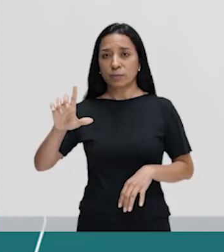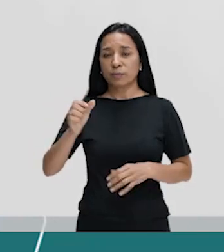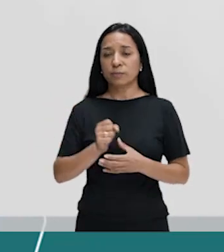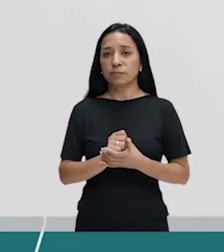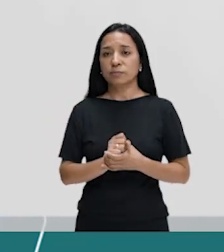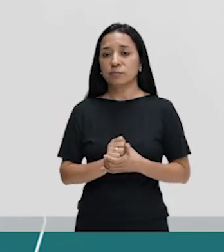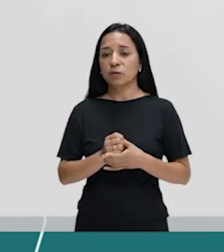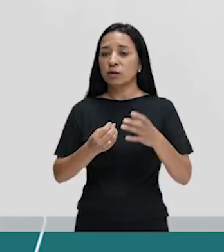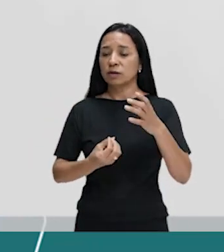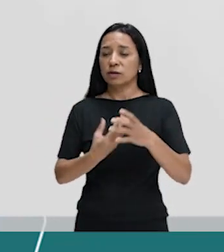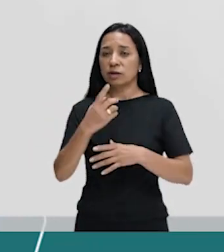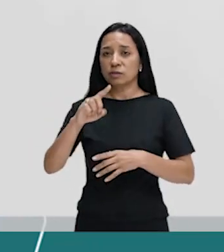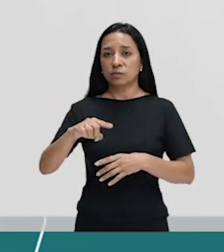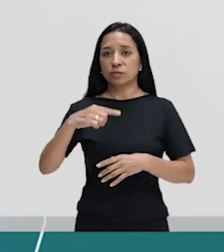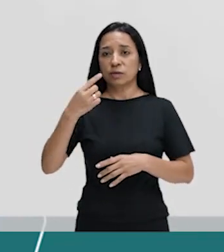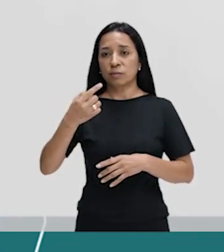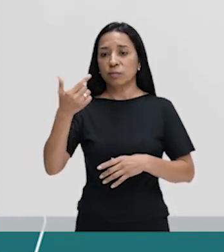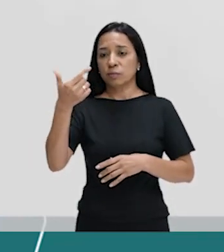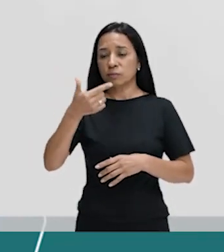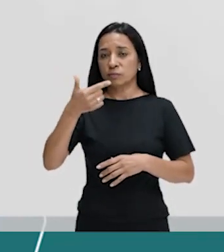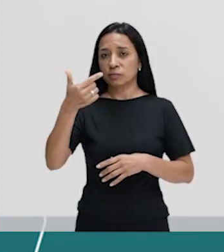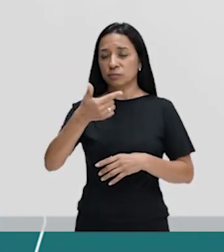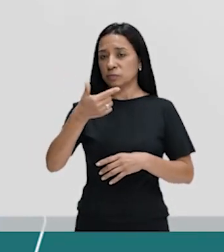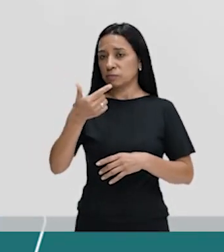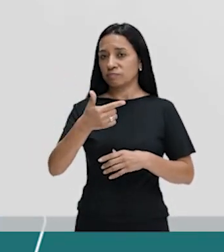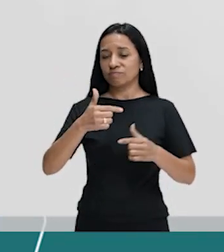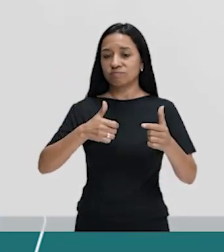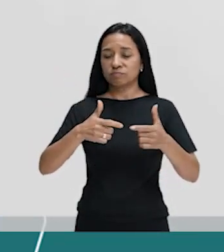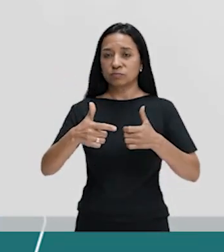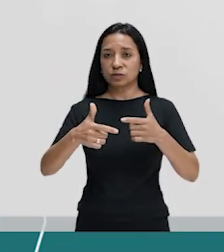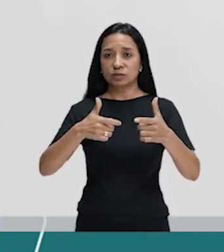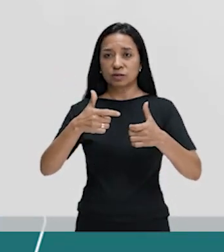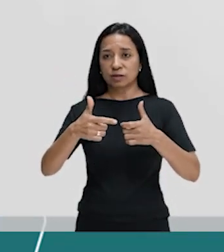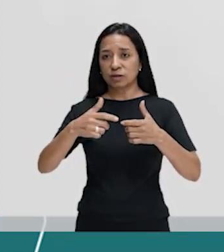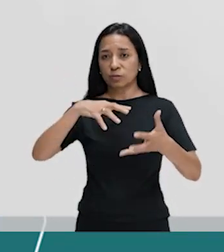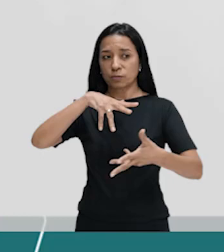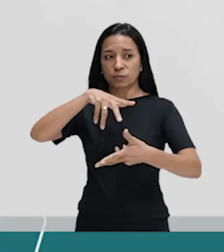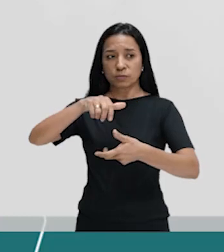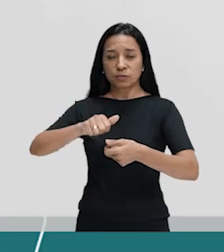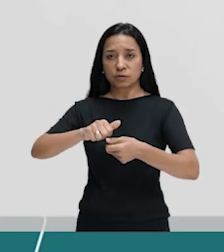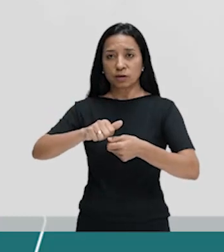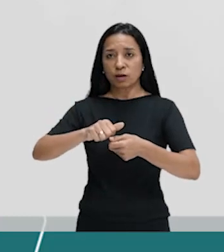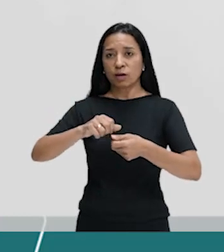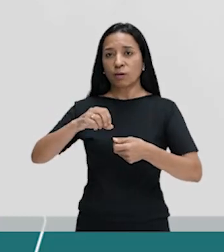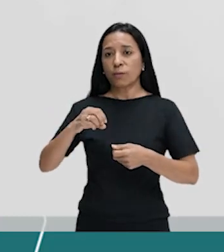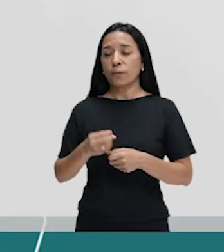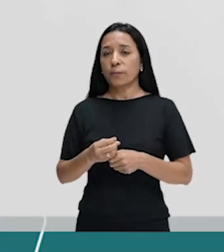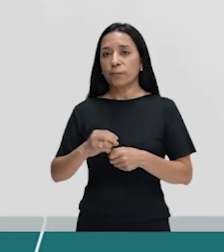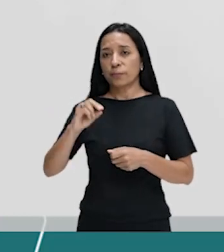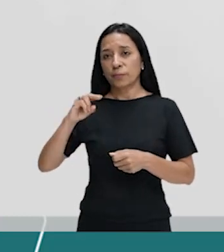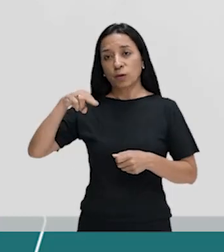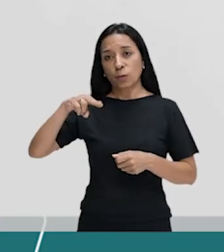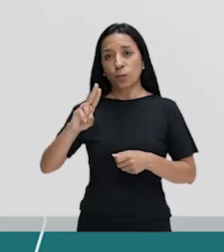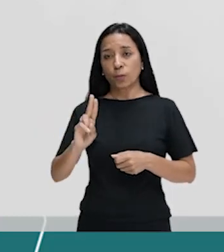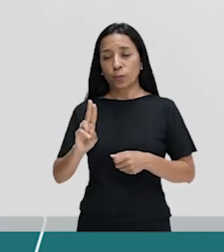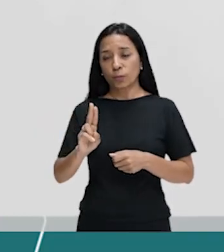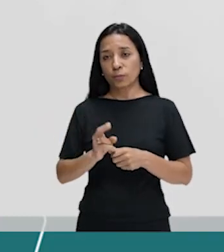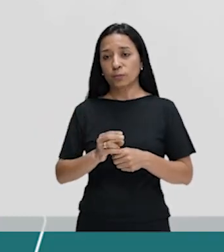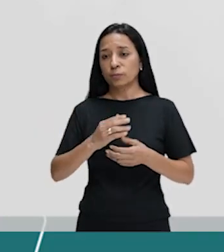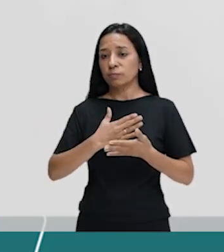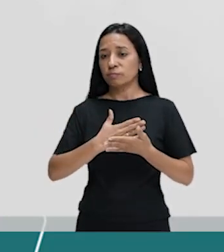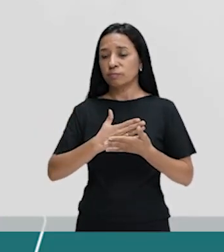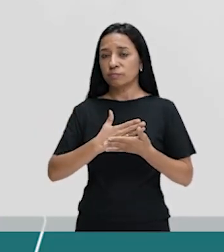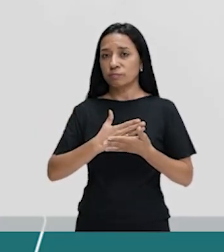da Segunda Guerra Mundial, pela ONU, em 1948. E a partir da criação do Estado de